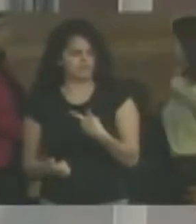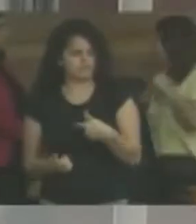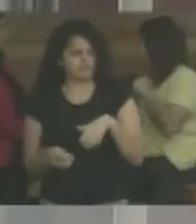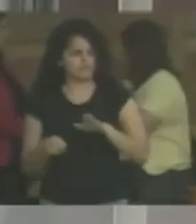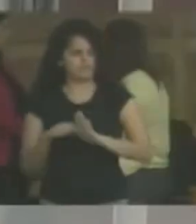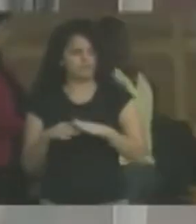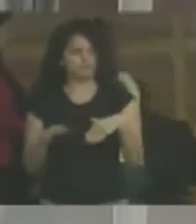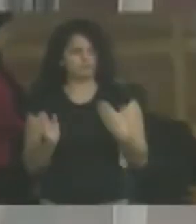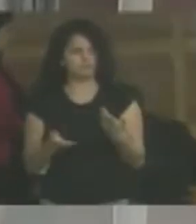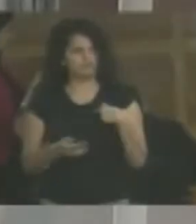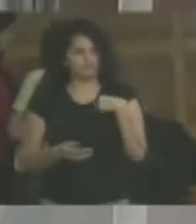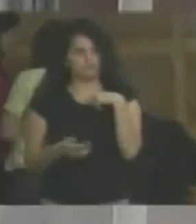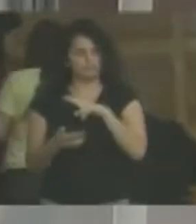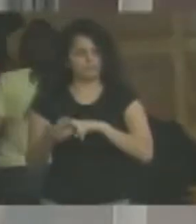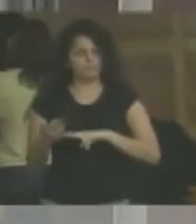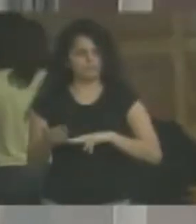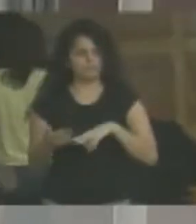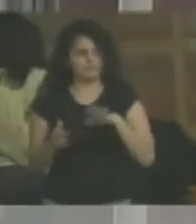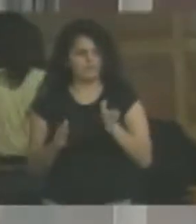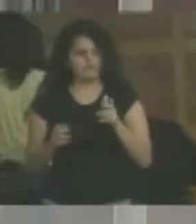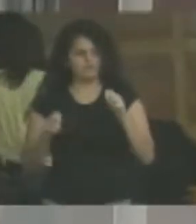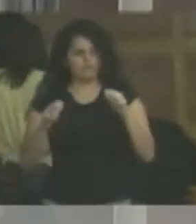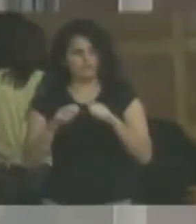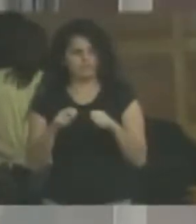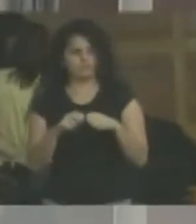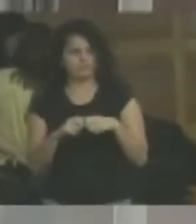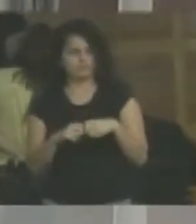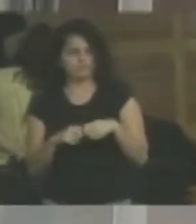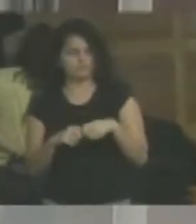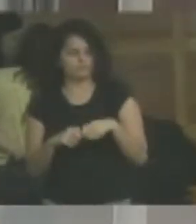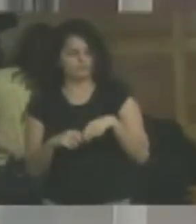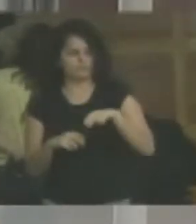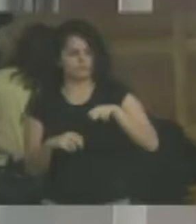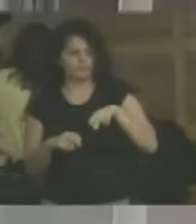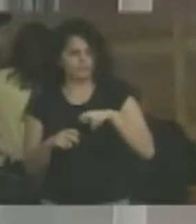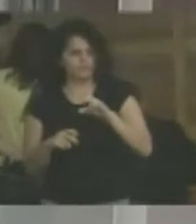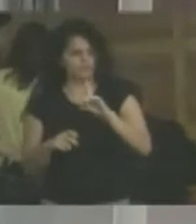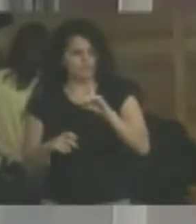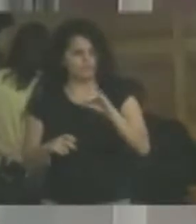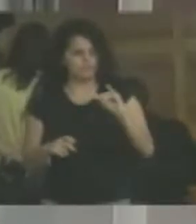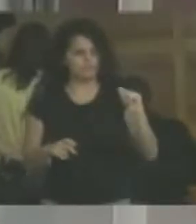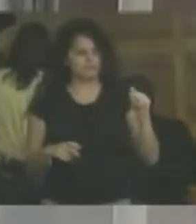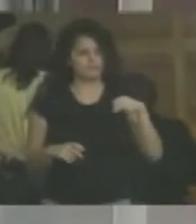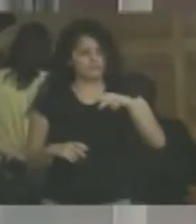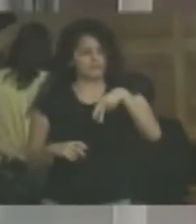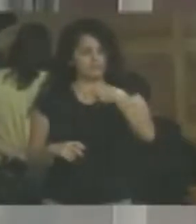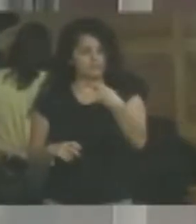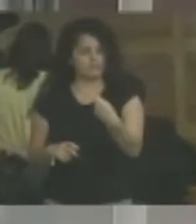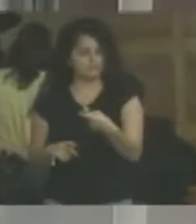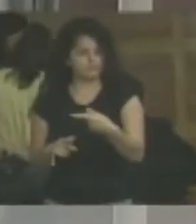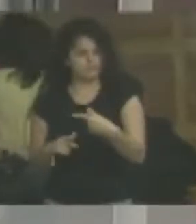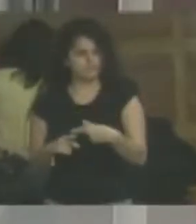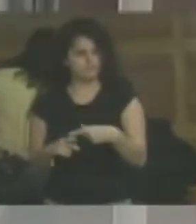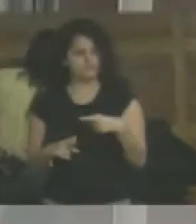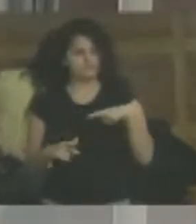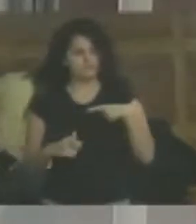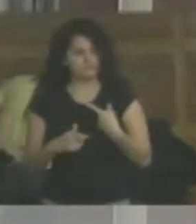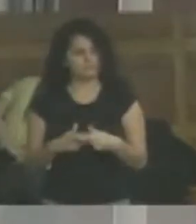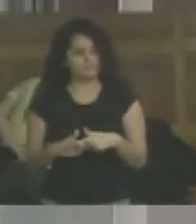eu acabei de ler, já foi realizada no dia seguinte ao ato de vandalismo. Já com relação à indicação